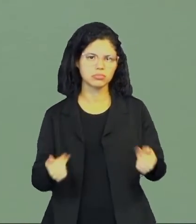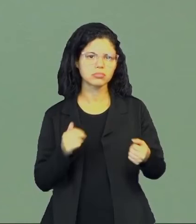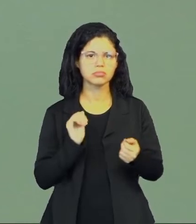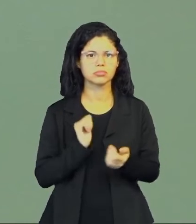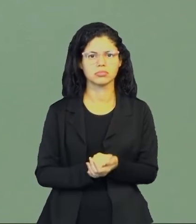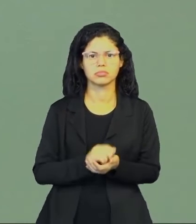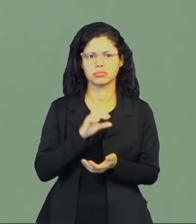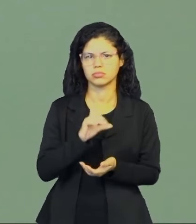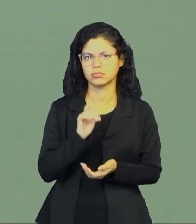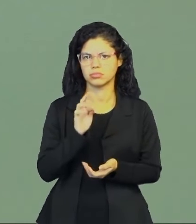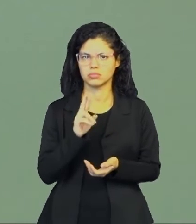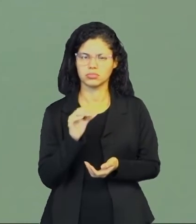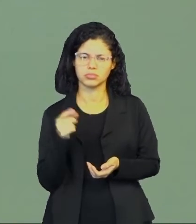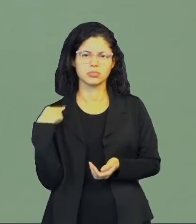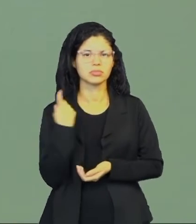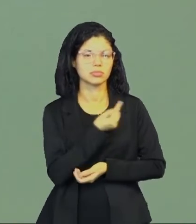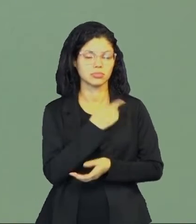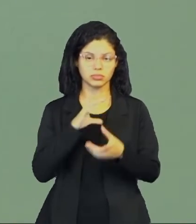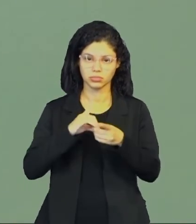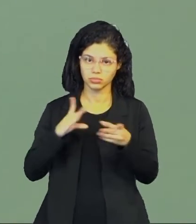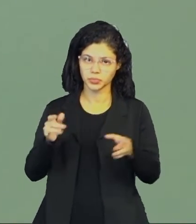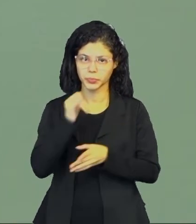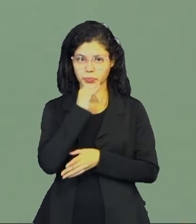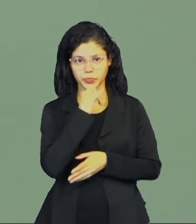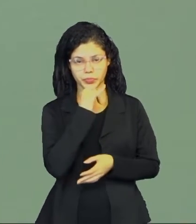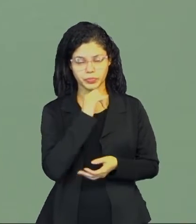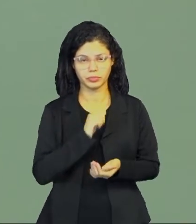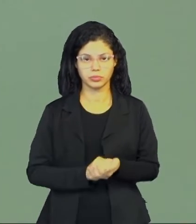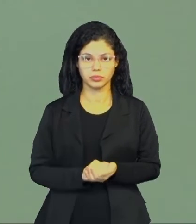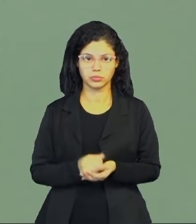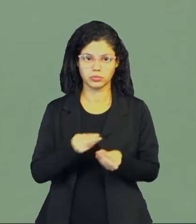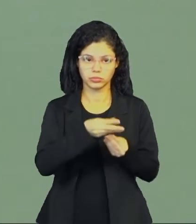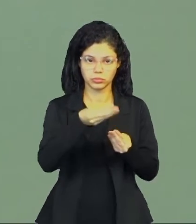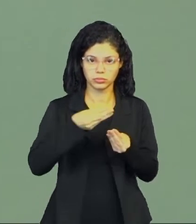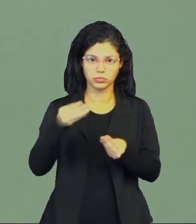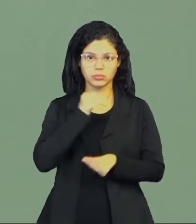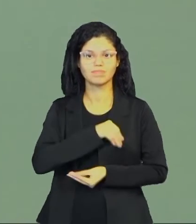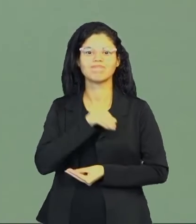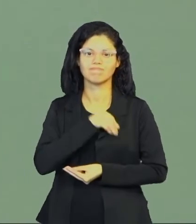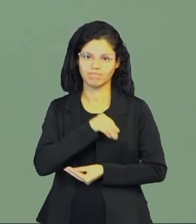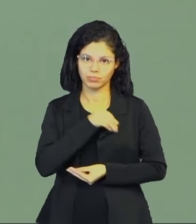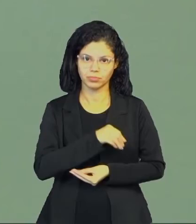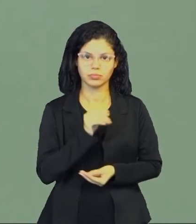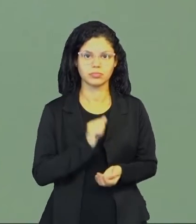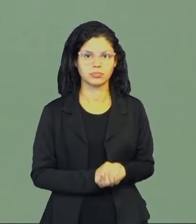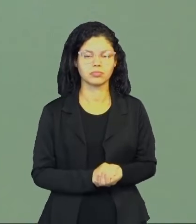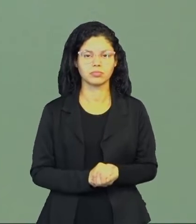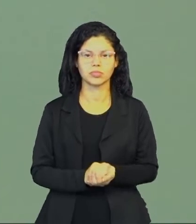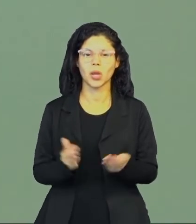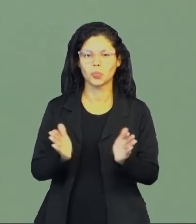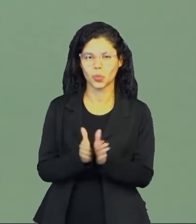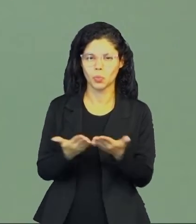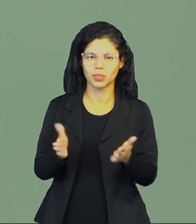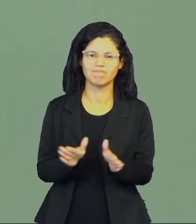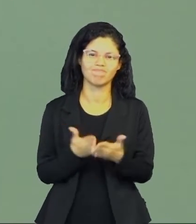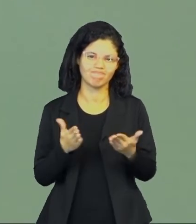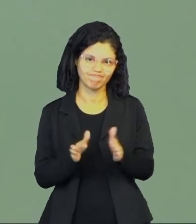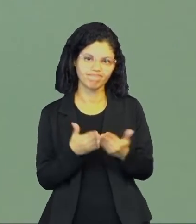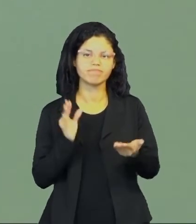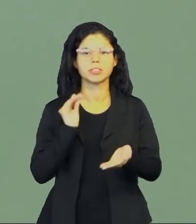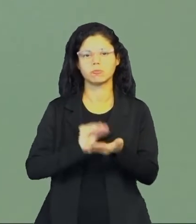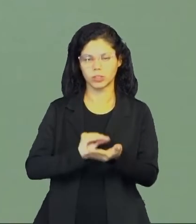muitos paradoxos na nossa democracia. Por exemplo, a distribuição de renda, né, a miséria, né,